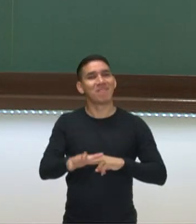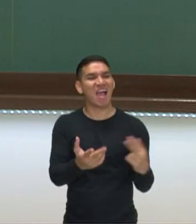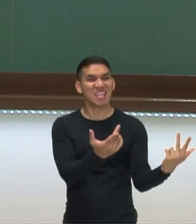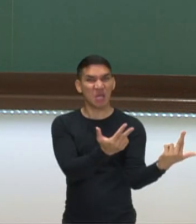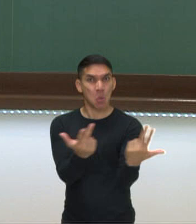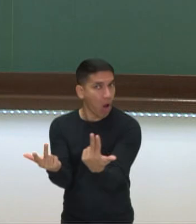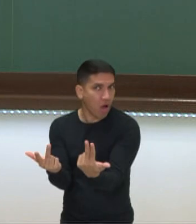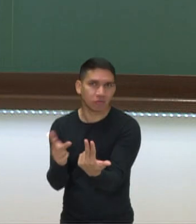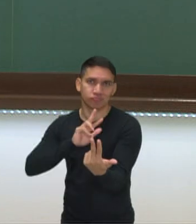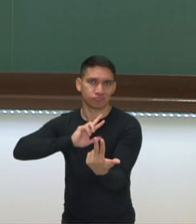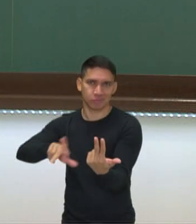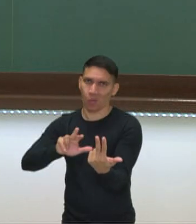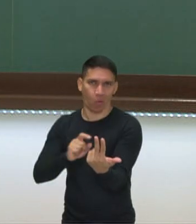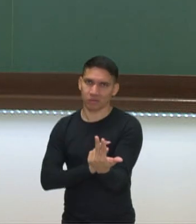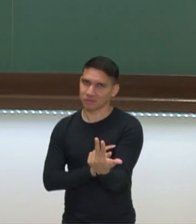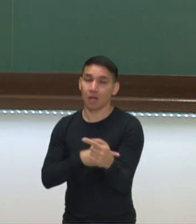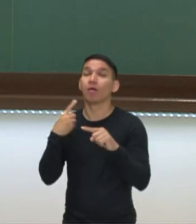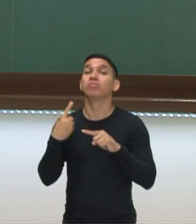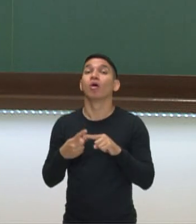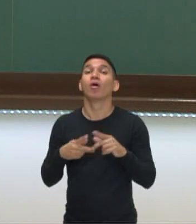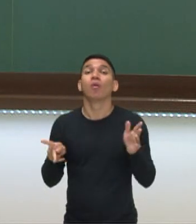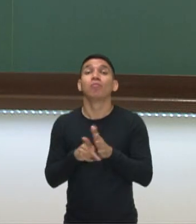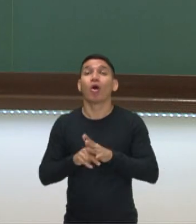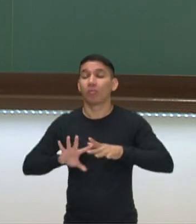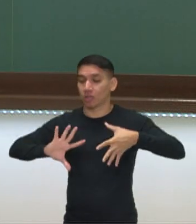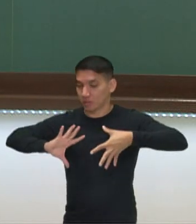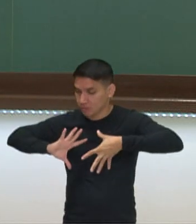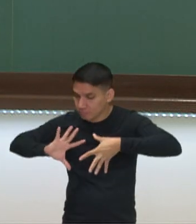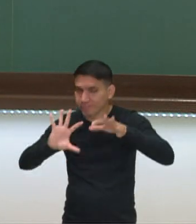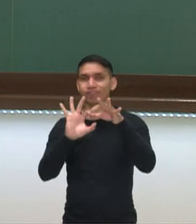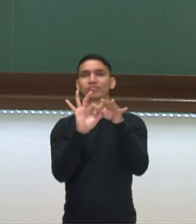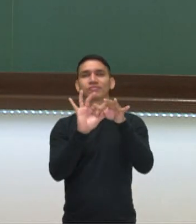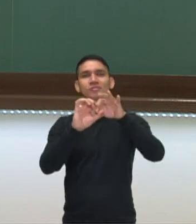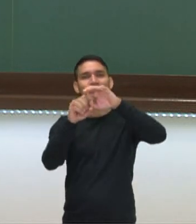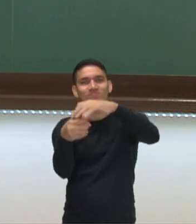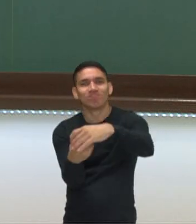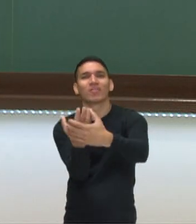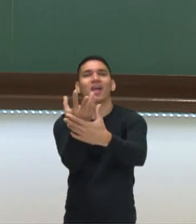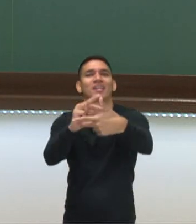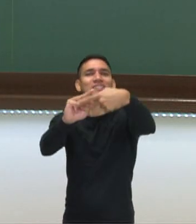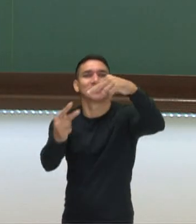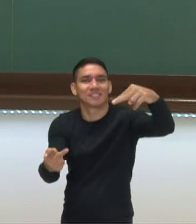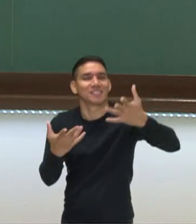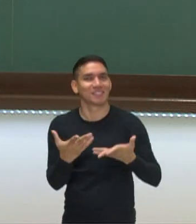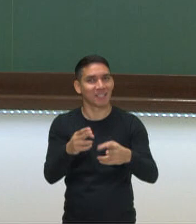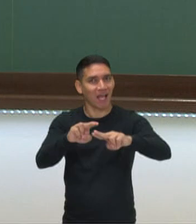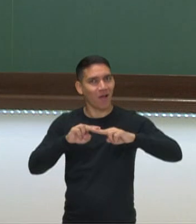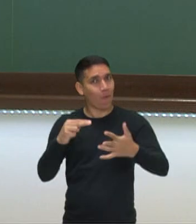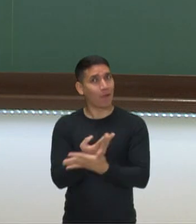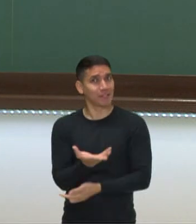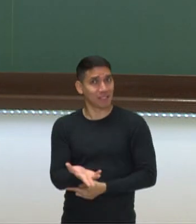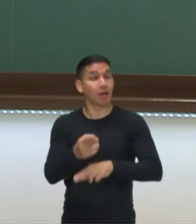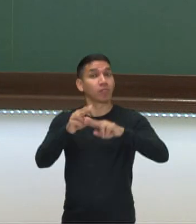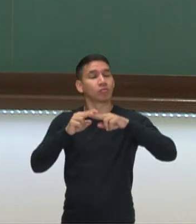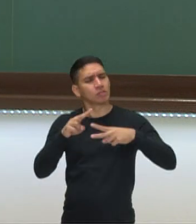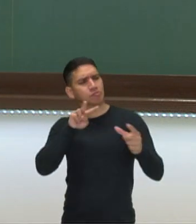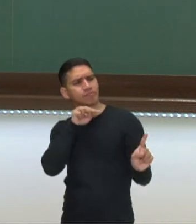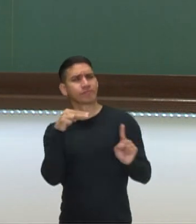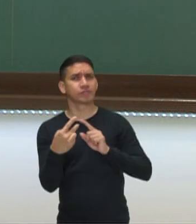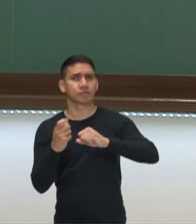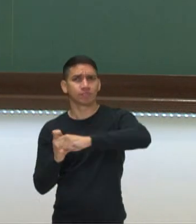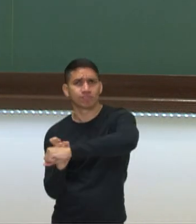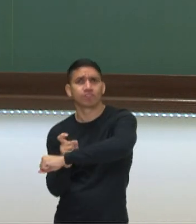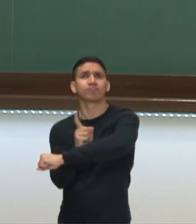serão iguais por conta dessa recombinação gênica que acontece. Então, do ponto de vista evolutivo,